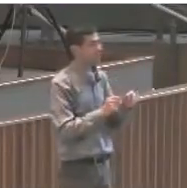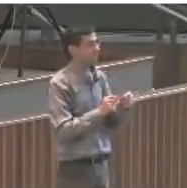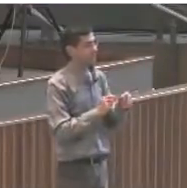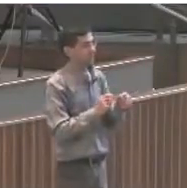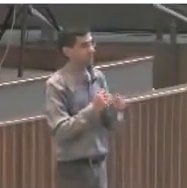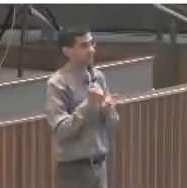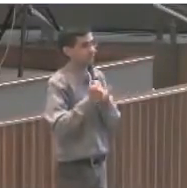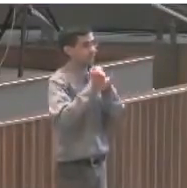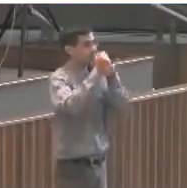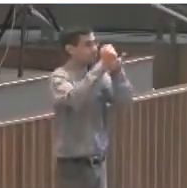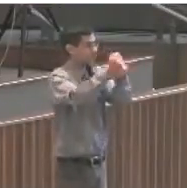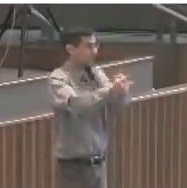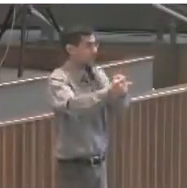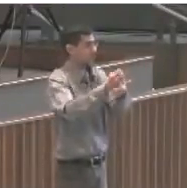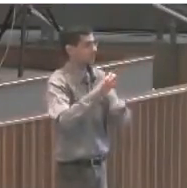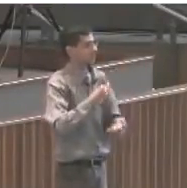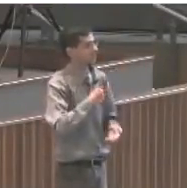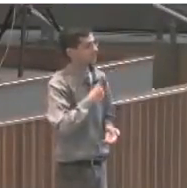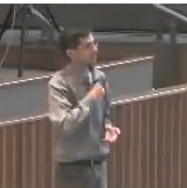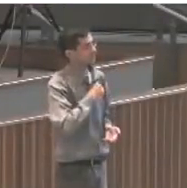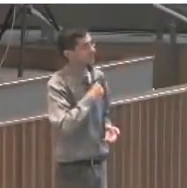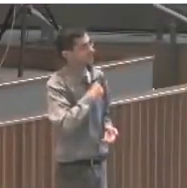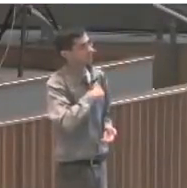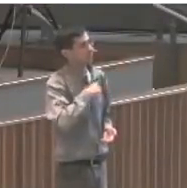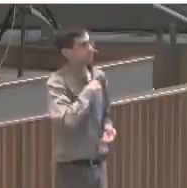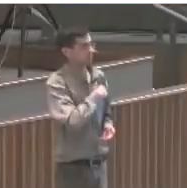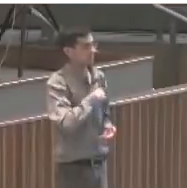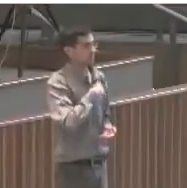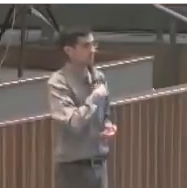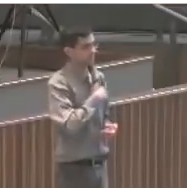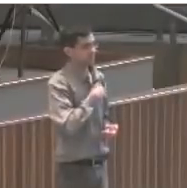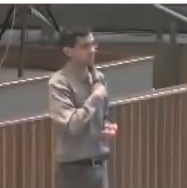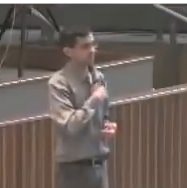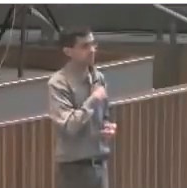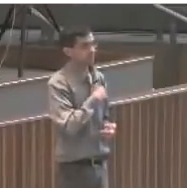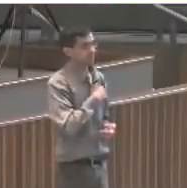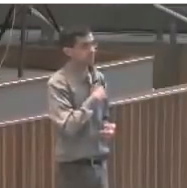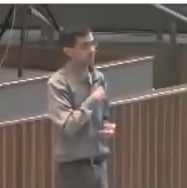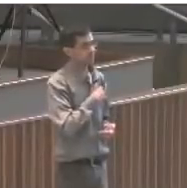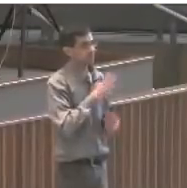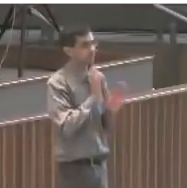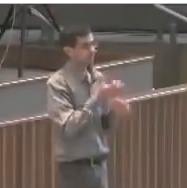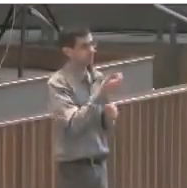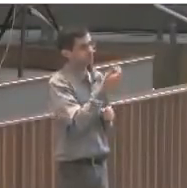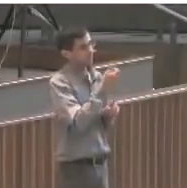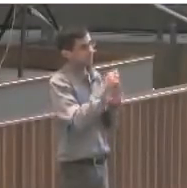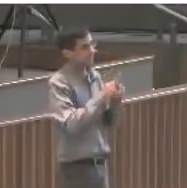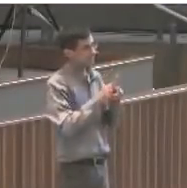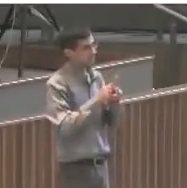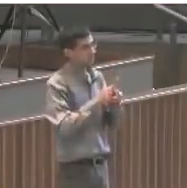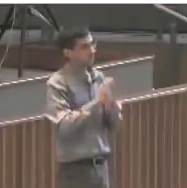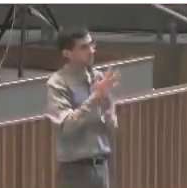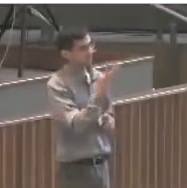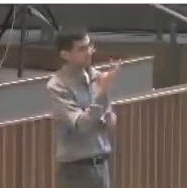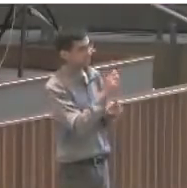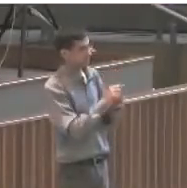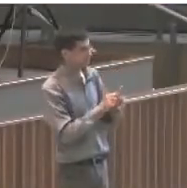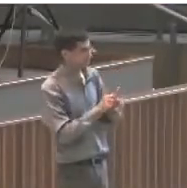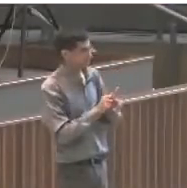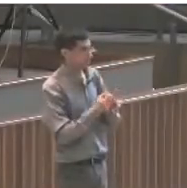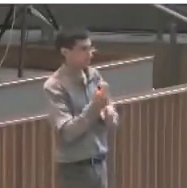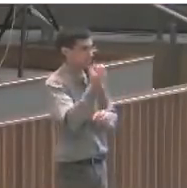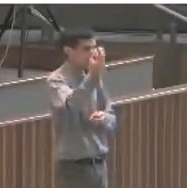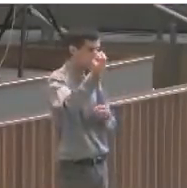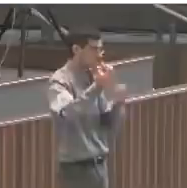para sustento dos missionários por seis meses por quatro meses